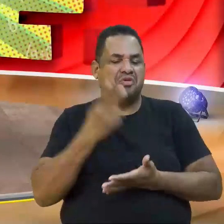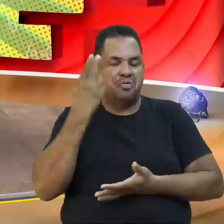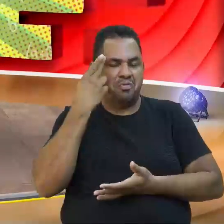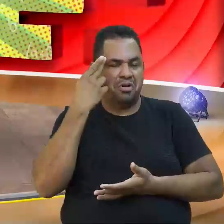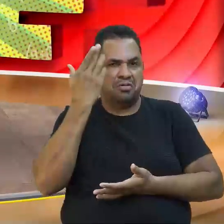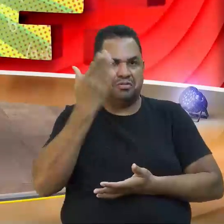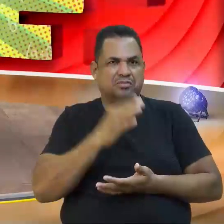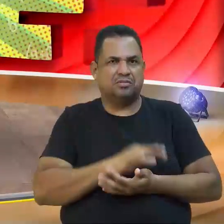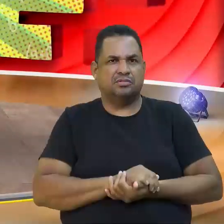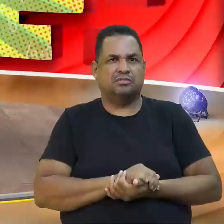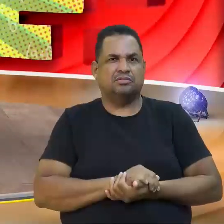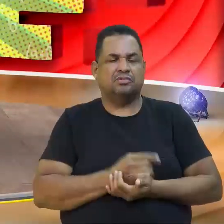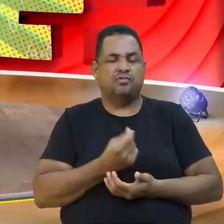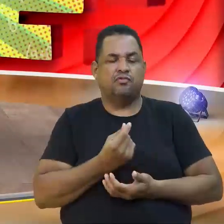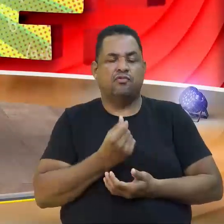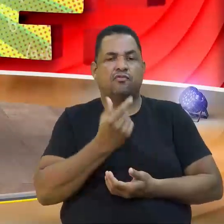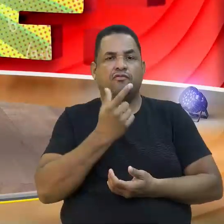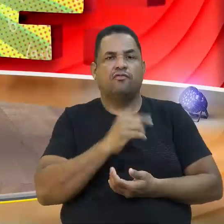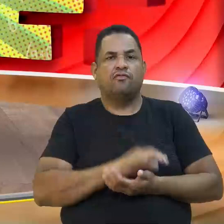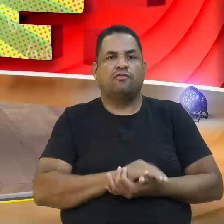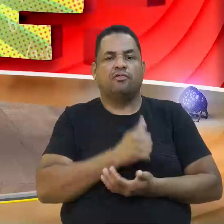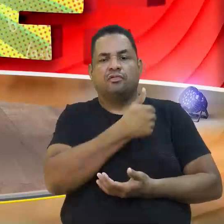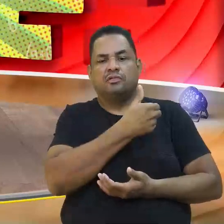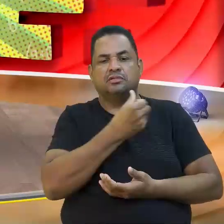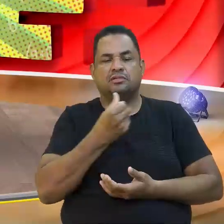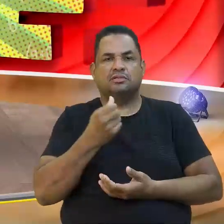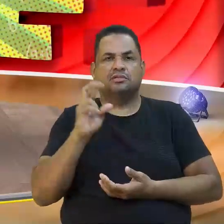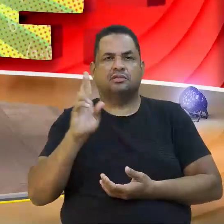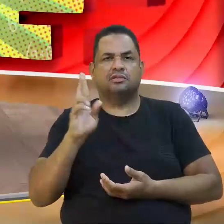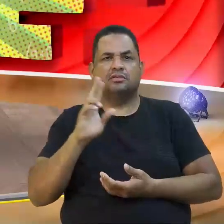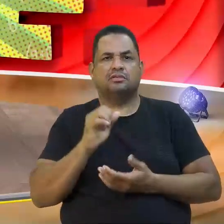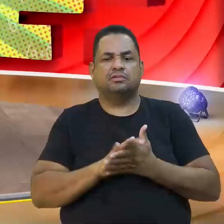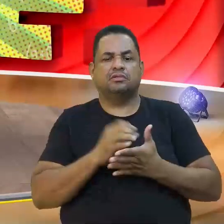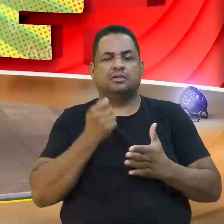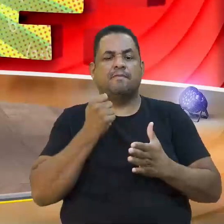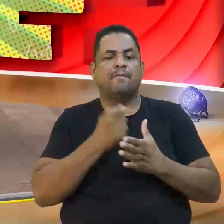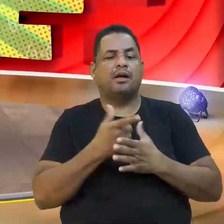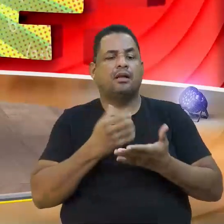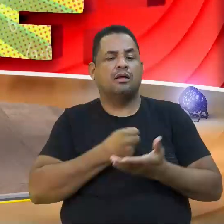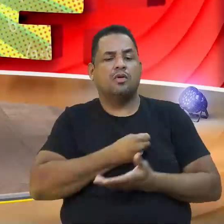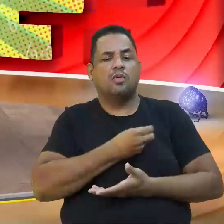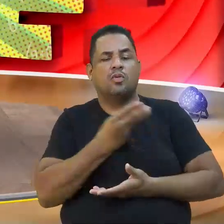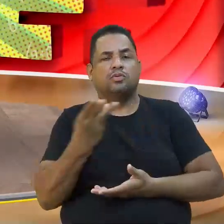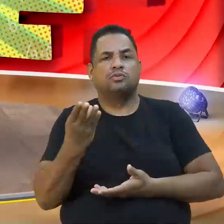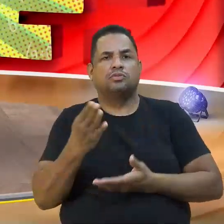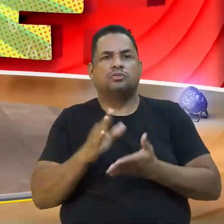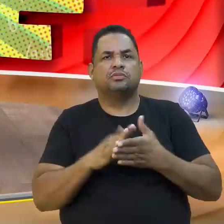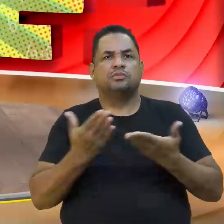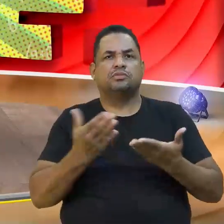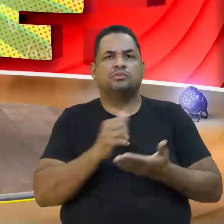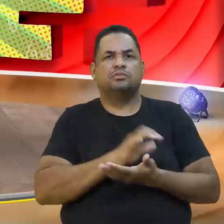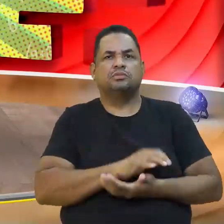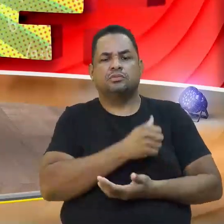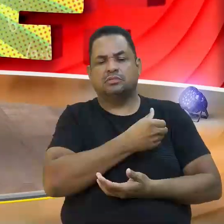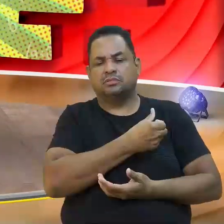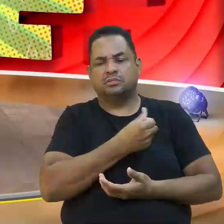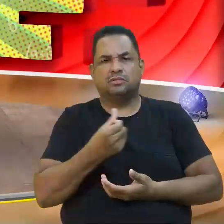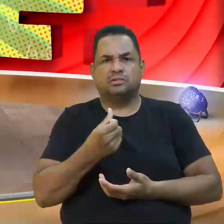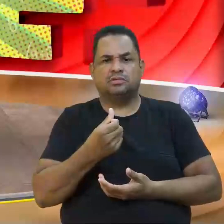custa 16, né? O preço a pagar em função da quantidade comprada vai ser quem? Vai ser 16, o quilo